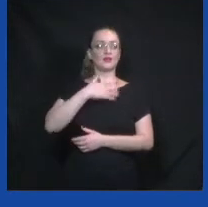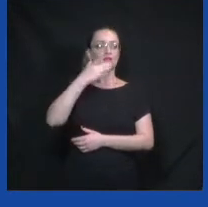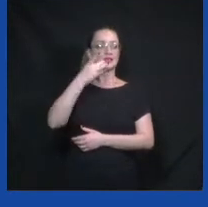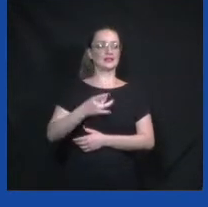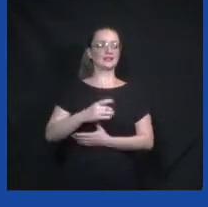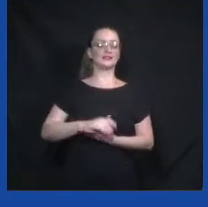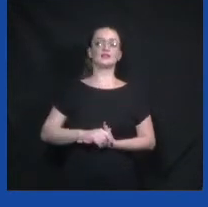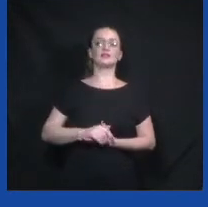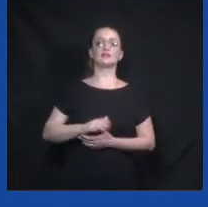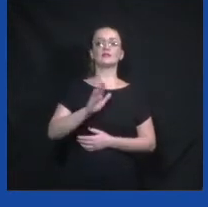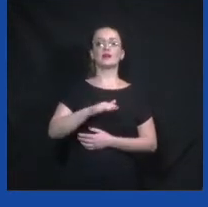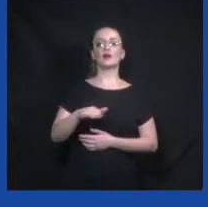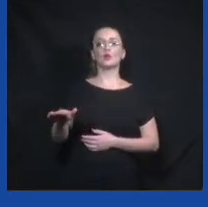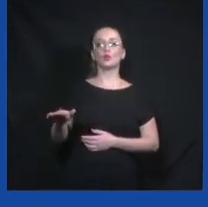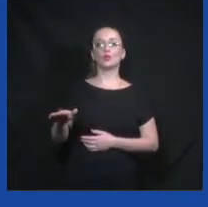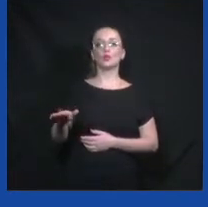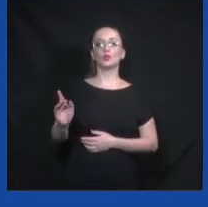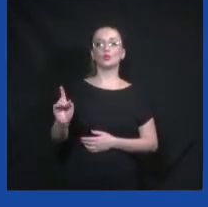Os alunos